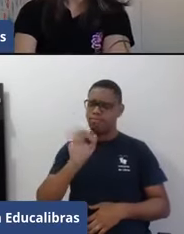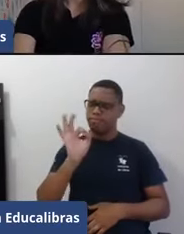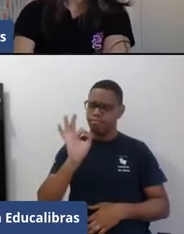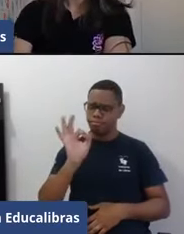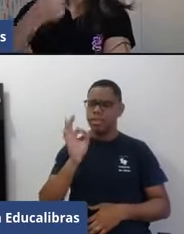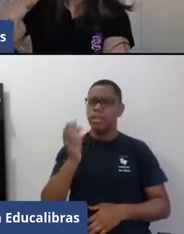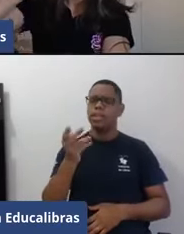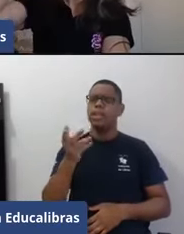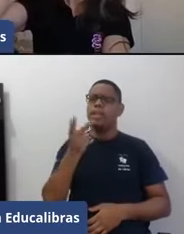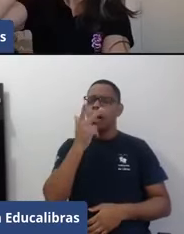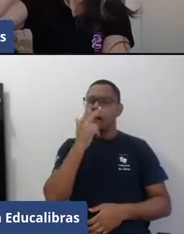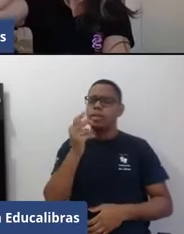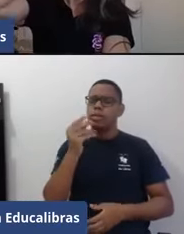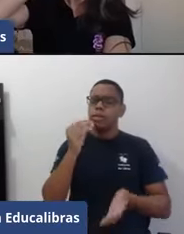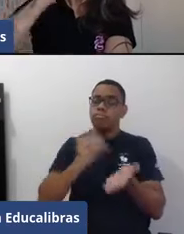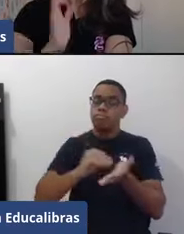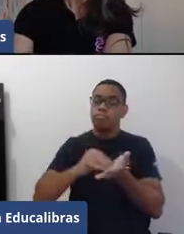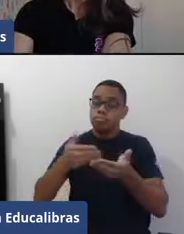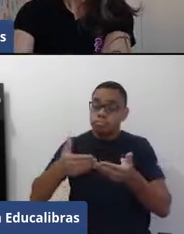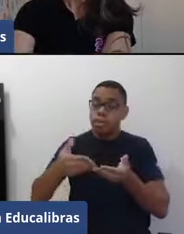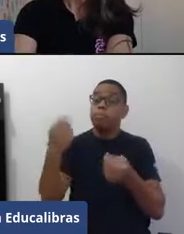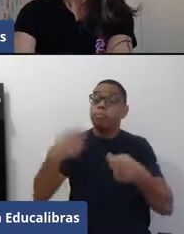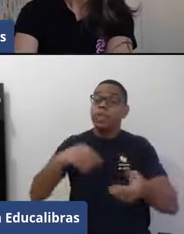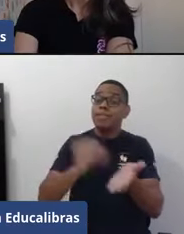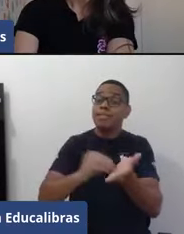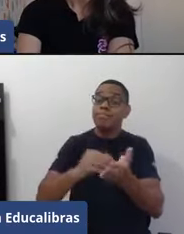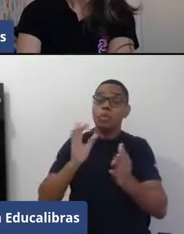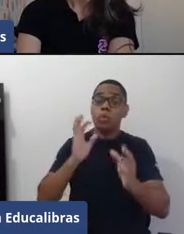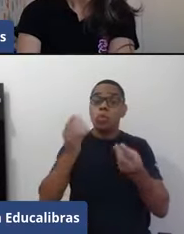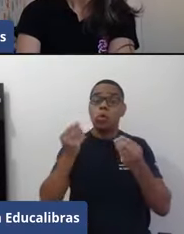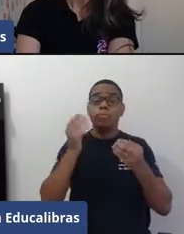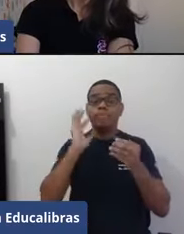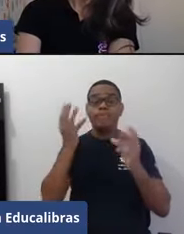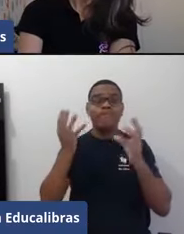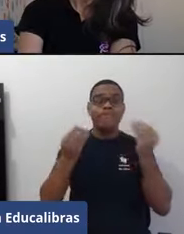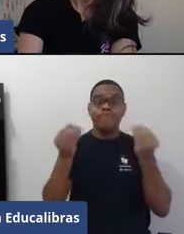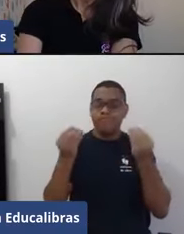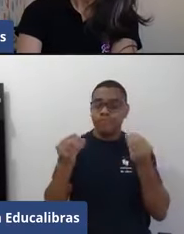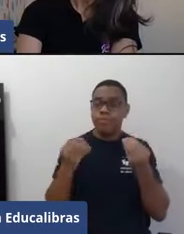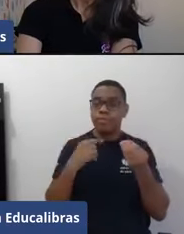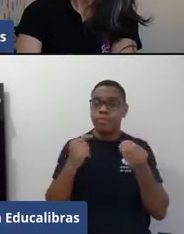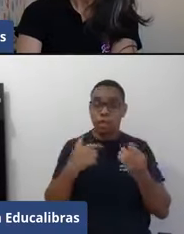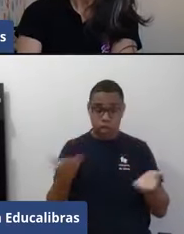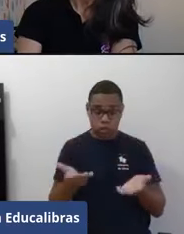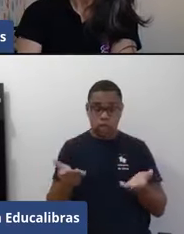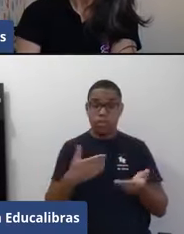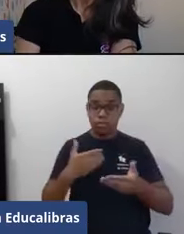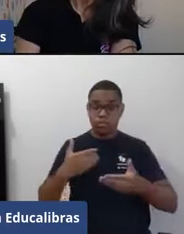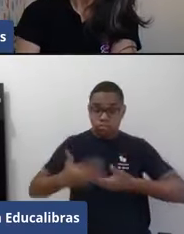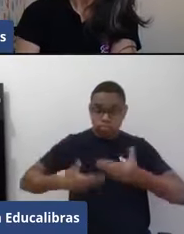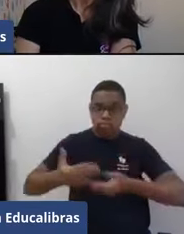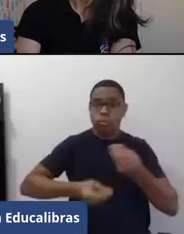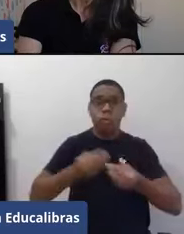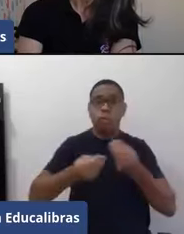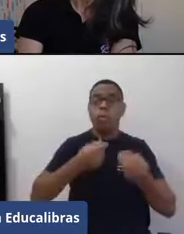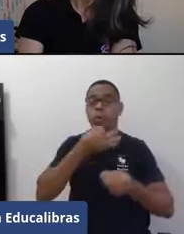o que você acha que tem que ser feito? Como é que a gente sai da onde a gente está e avança?